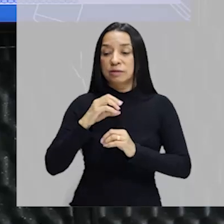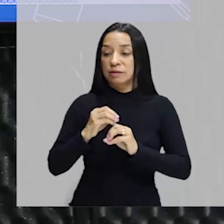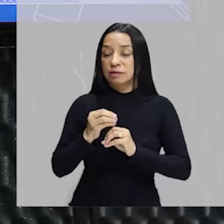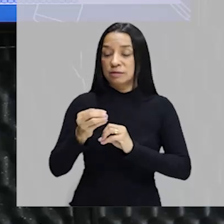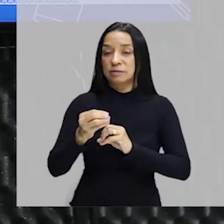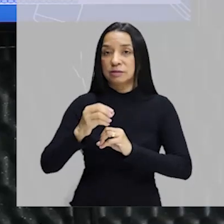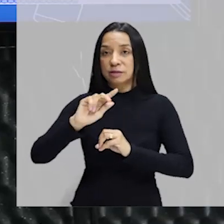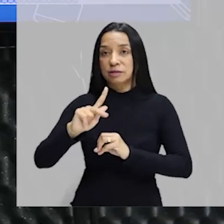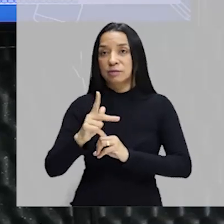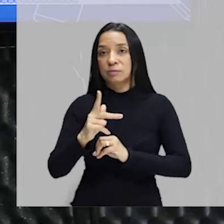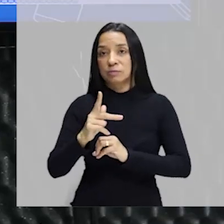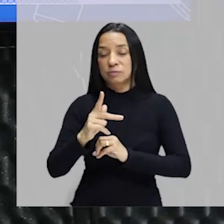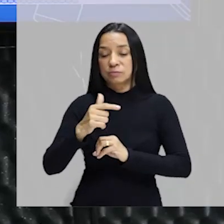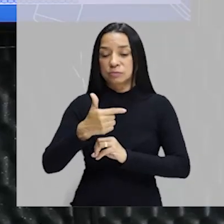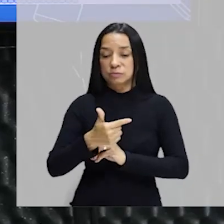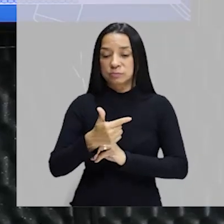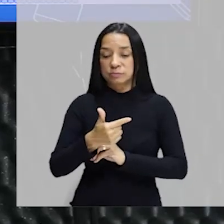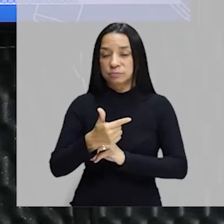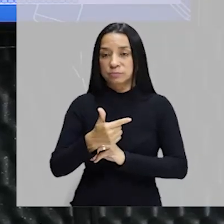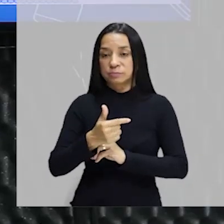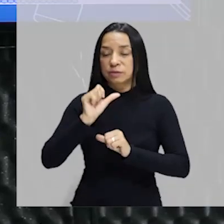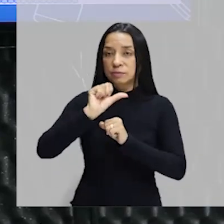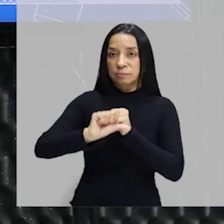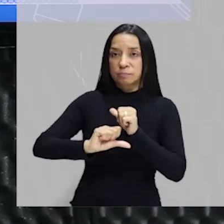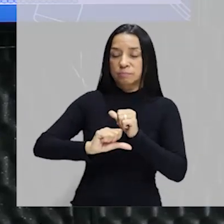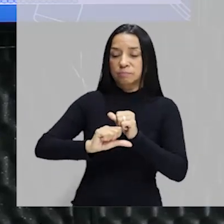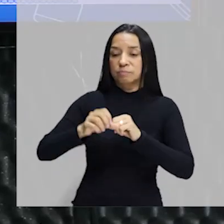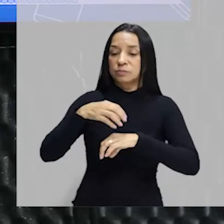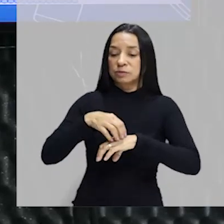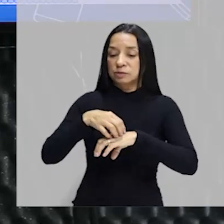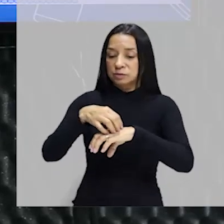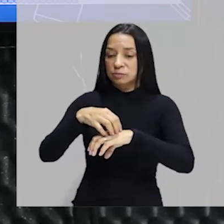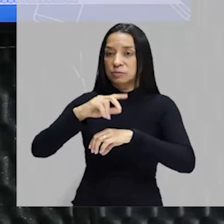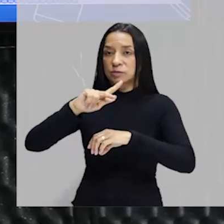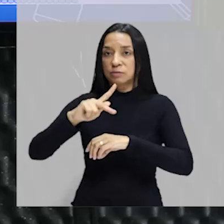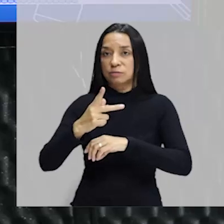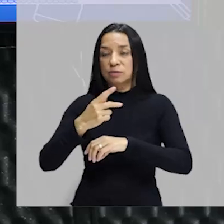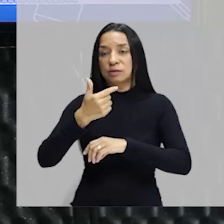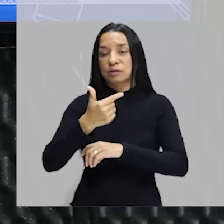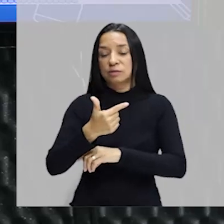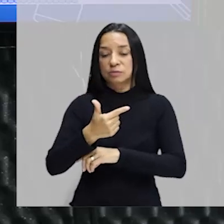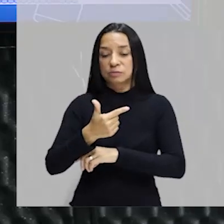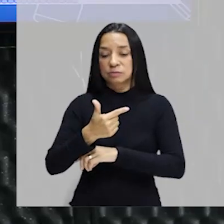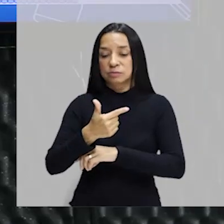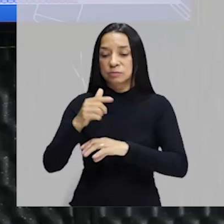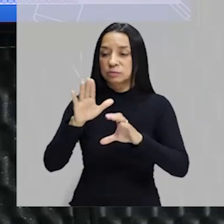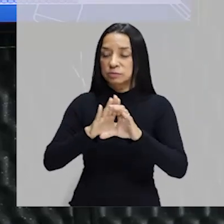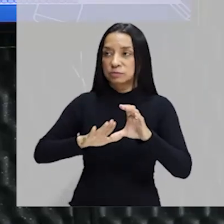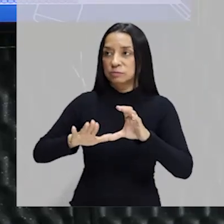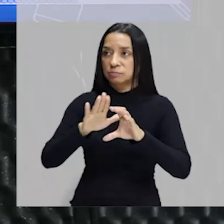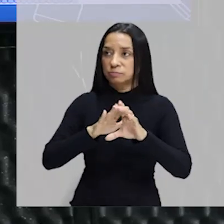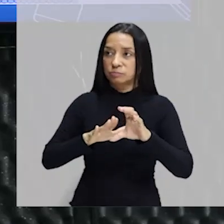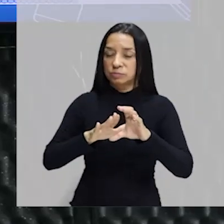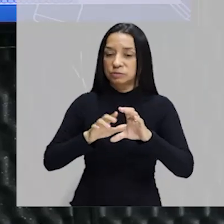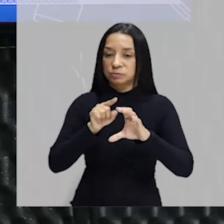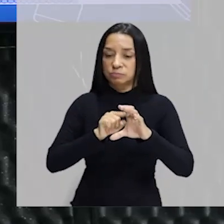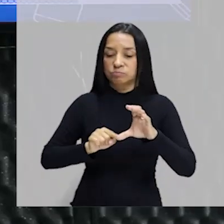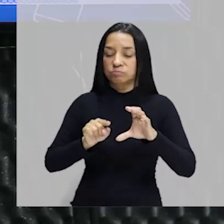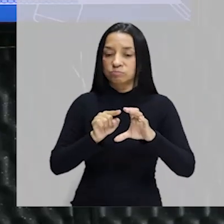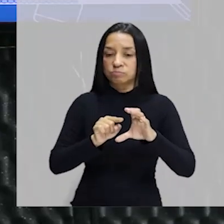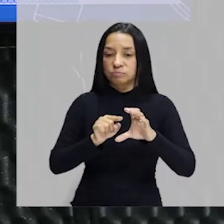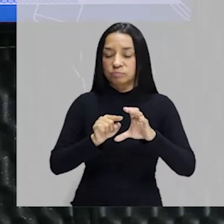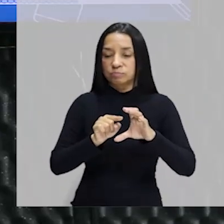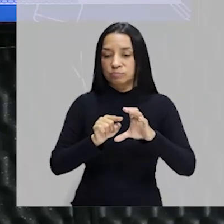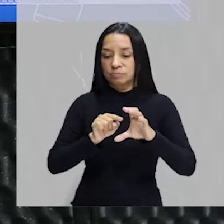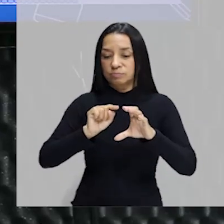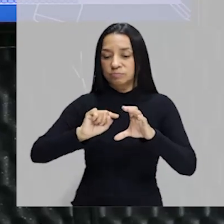ó. Ela entrega o hidrogênio. Ele vai transportar esses hidrogênios para esse espaço aqui, ó, entre a membrana